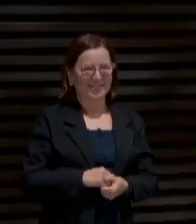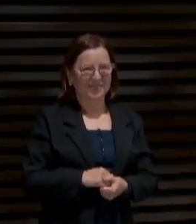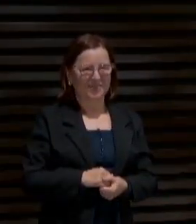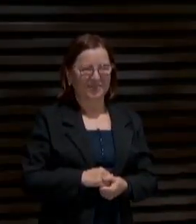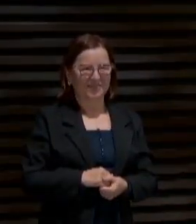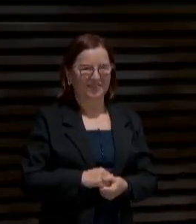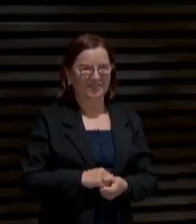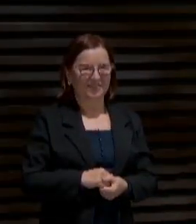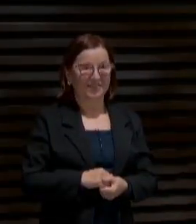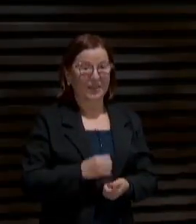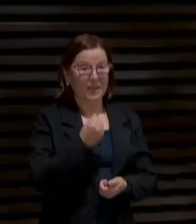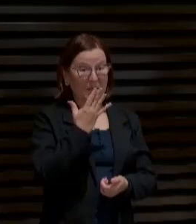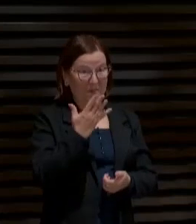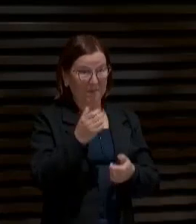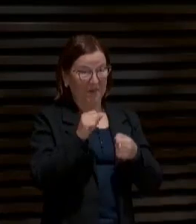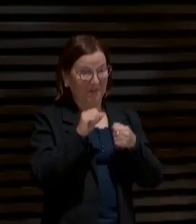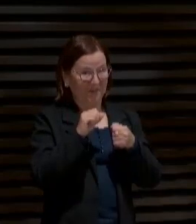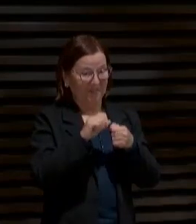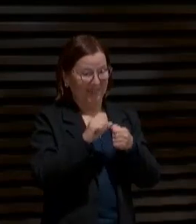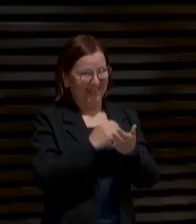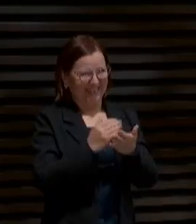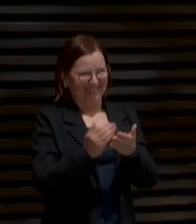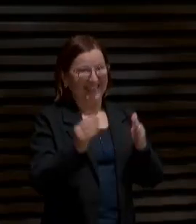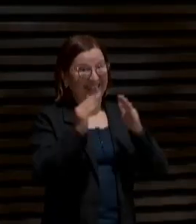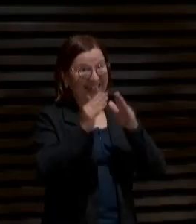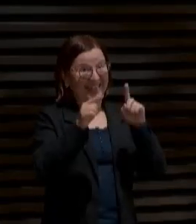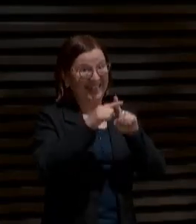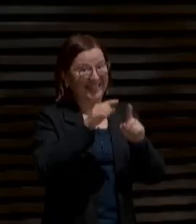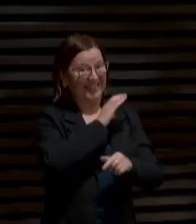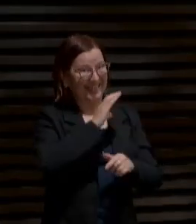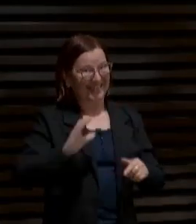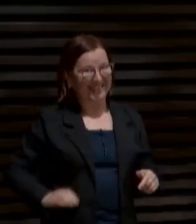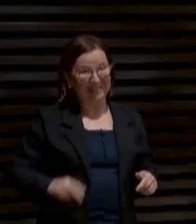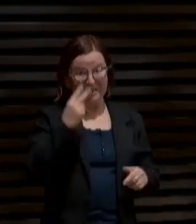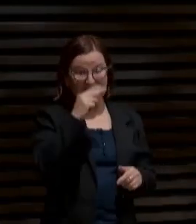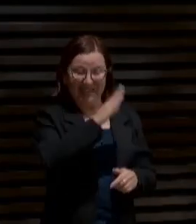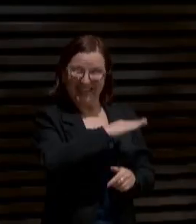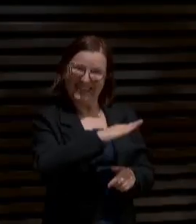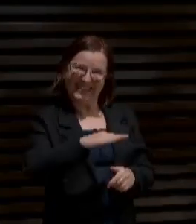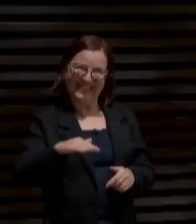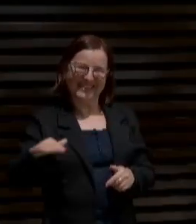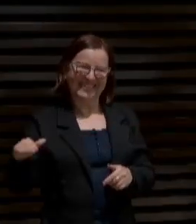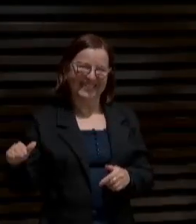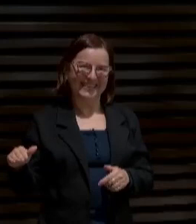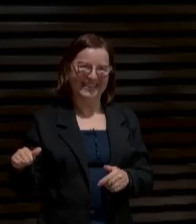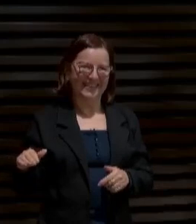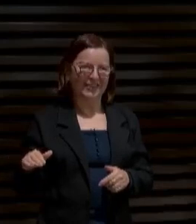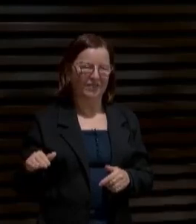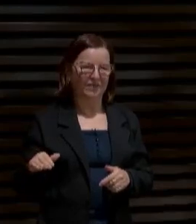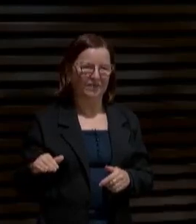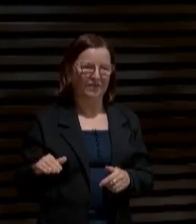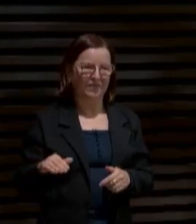é muito bom participar da Igreja de Cristo né É bom a gente vê essas crianças nós temos a